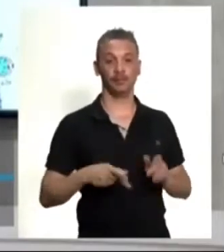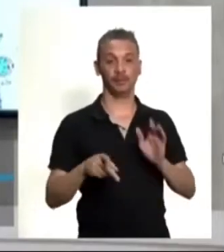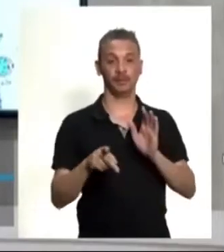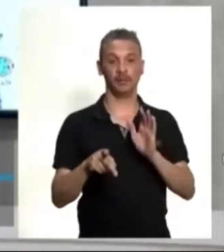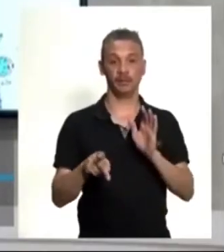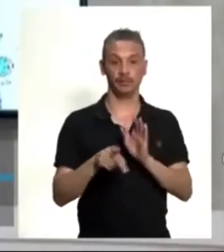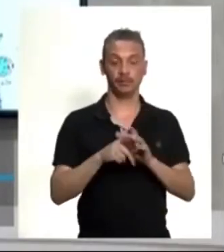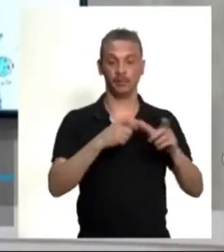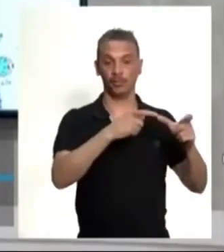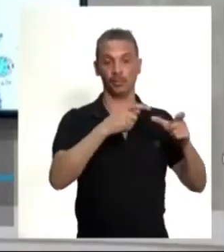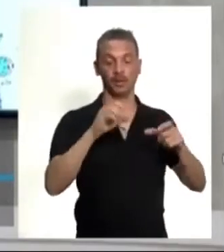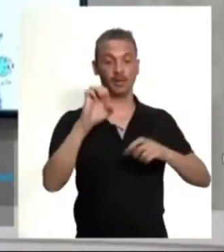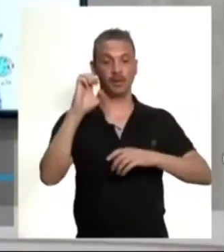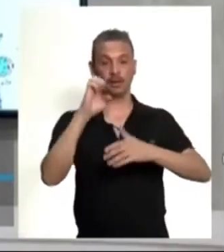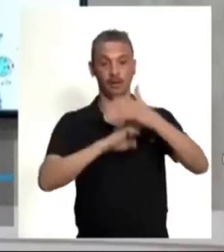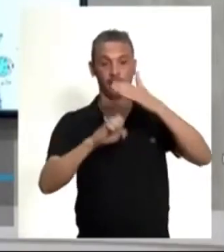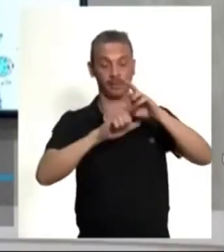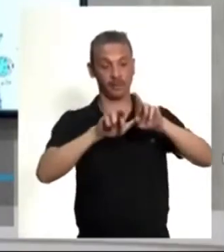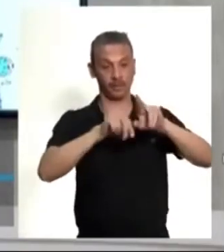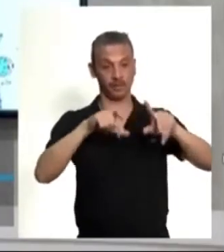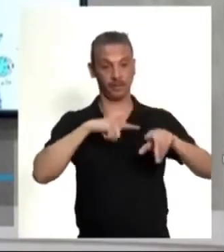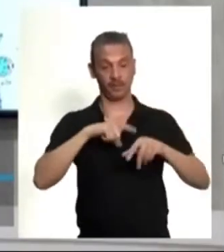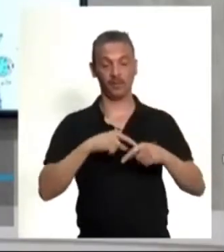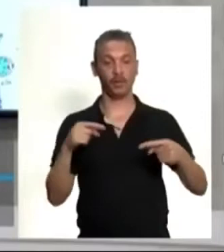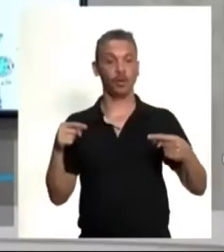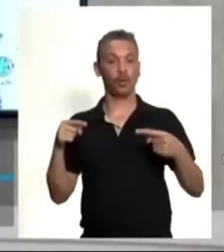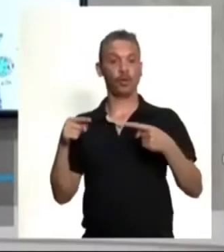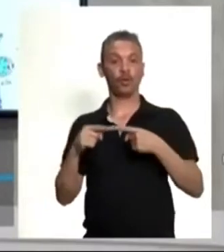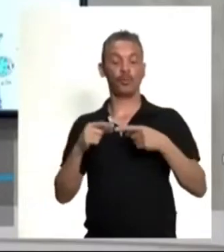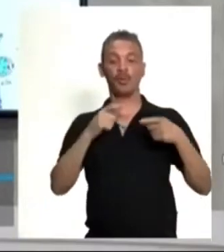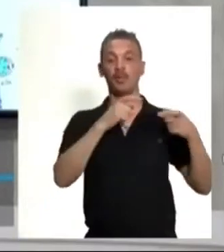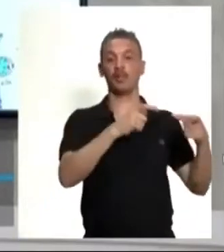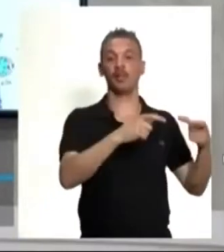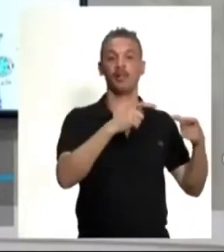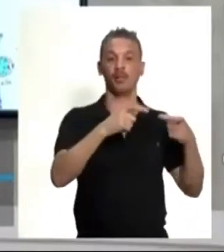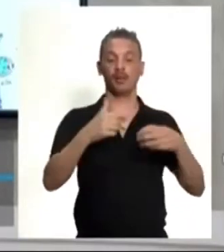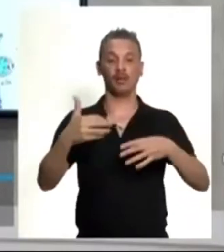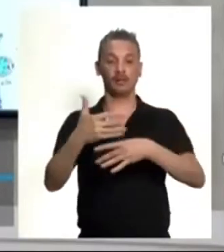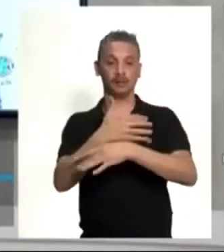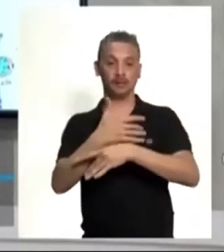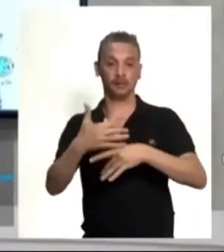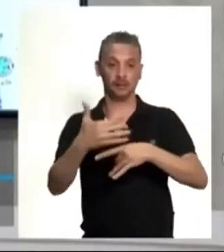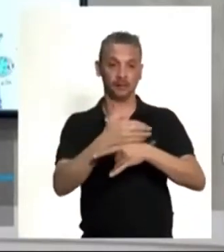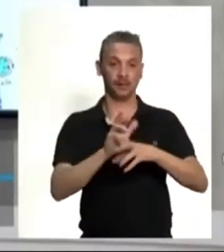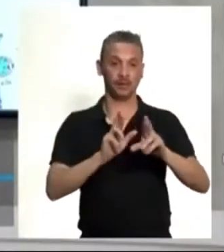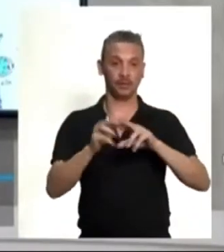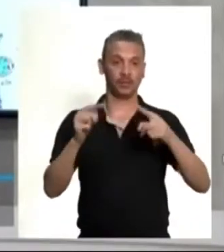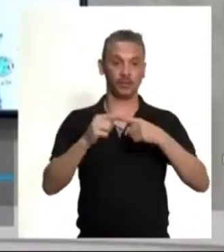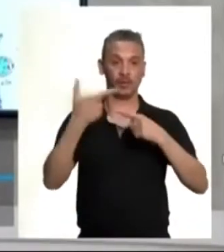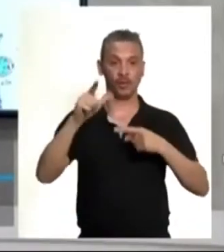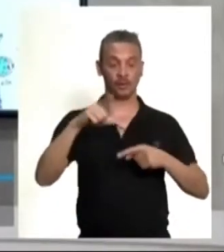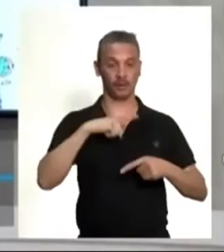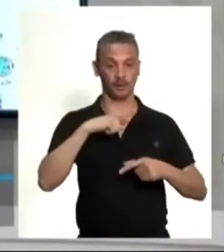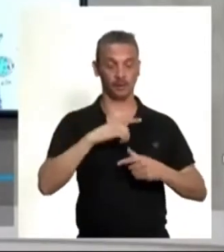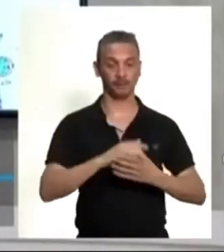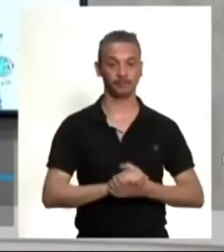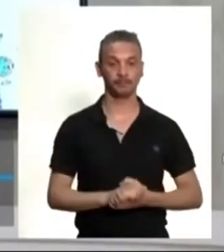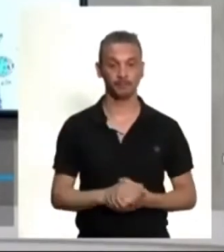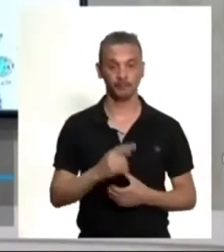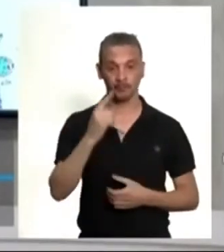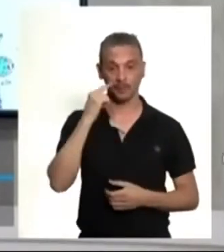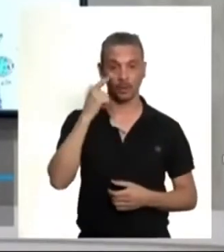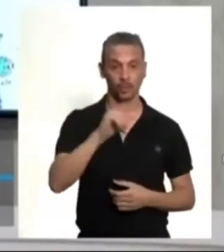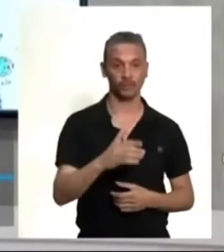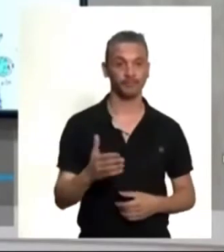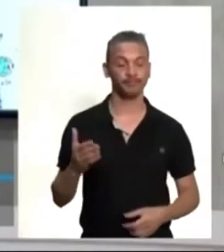de sedes de empresas. Não. É a centralidade exercida de uma cidade em relação às outras. Beleza? Ótimo.